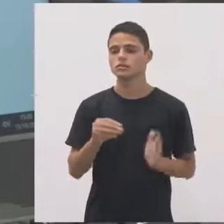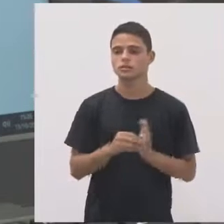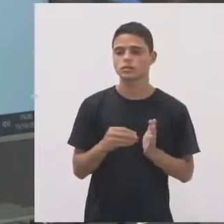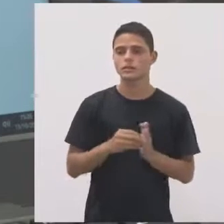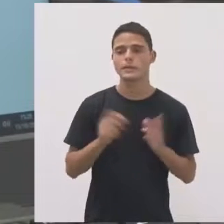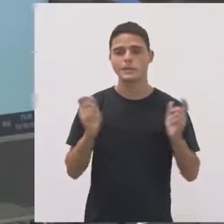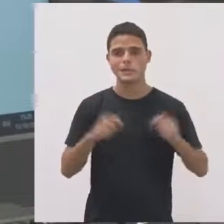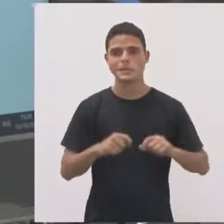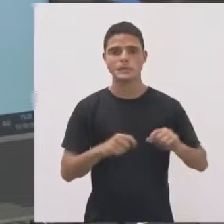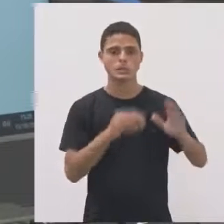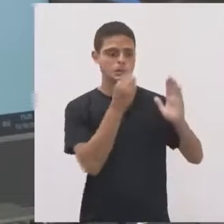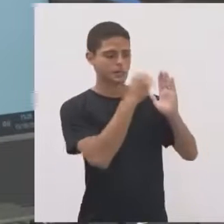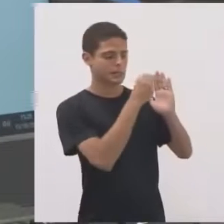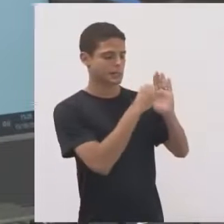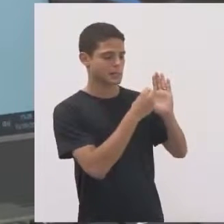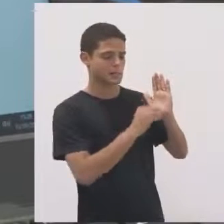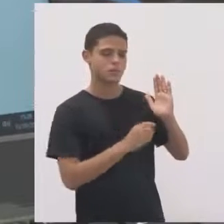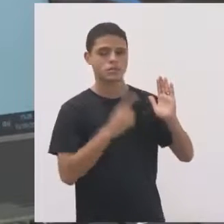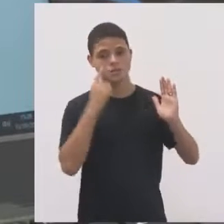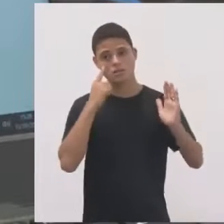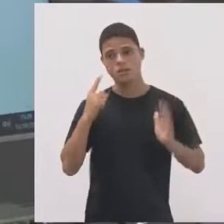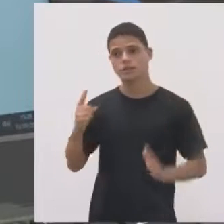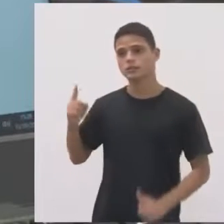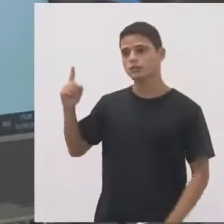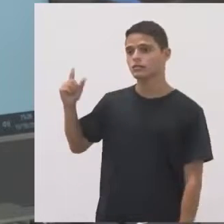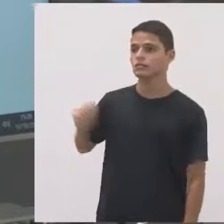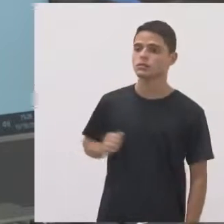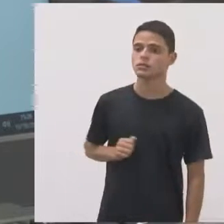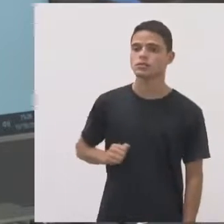navegador localhost